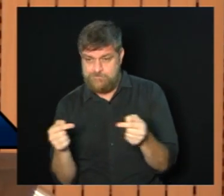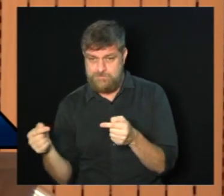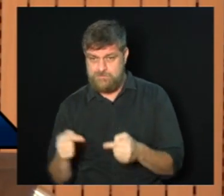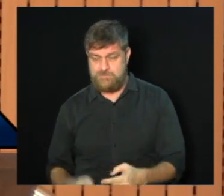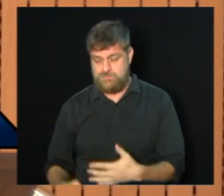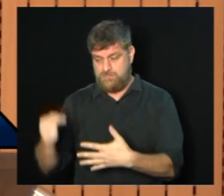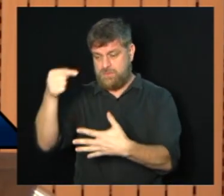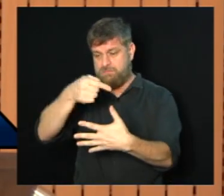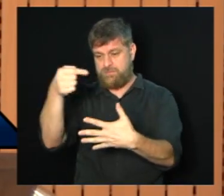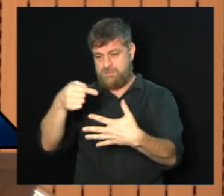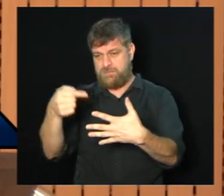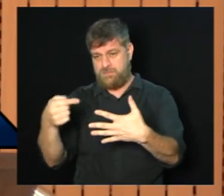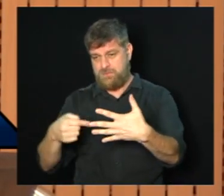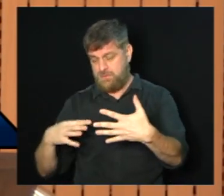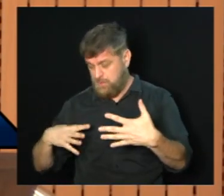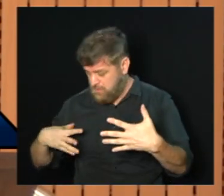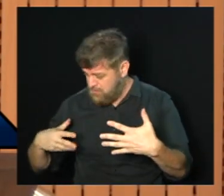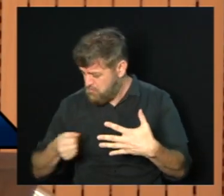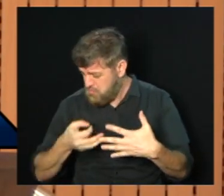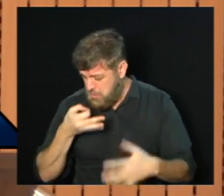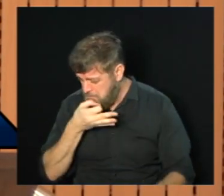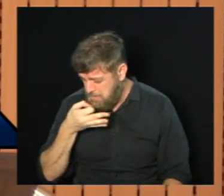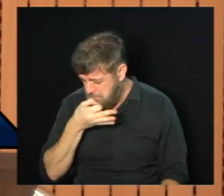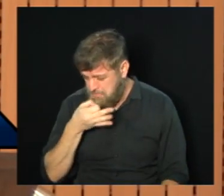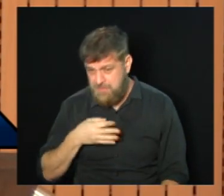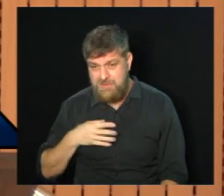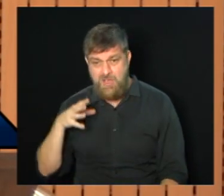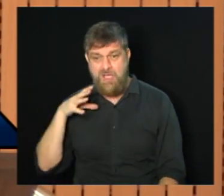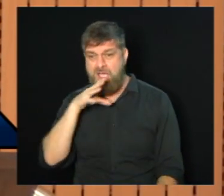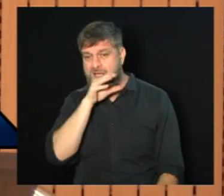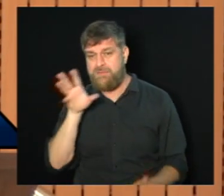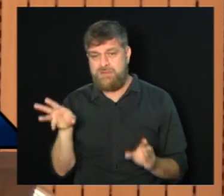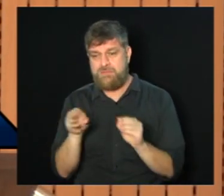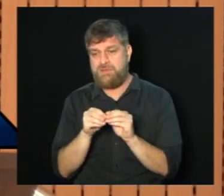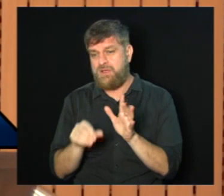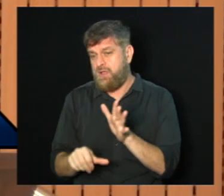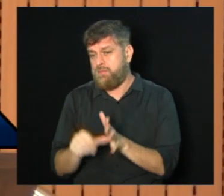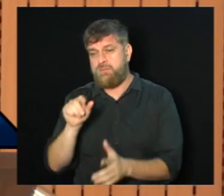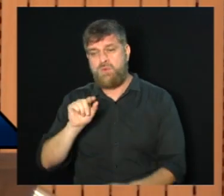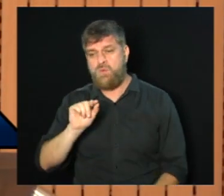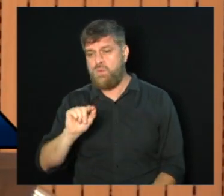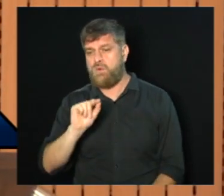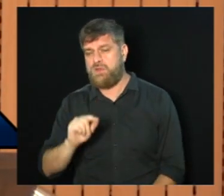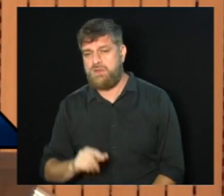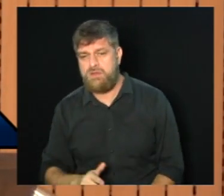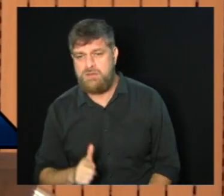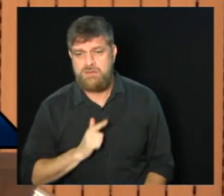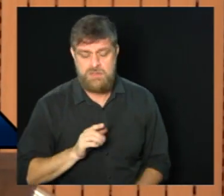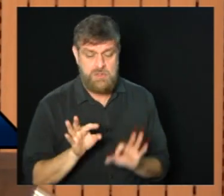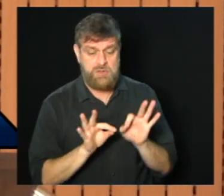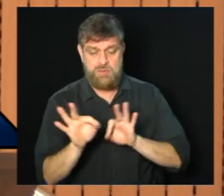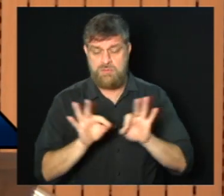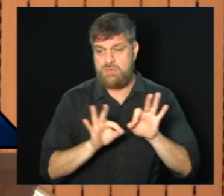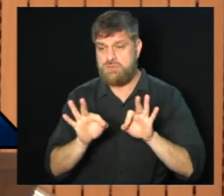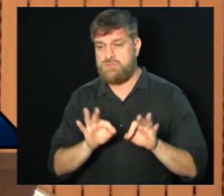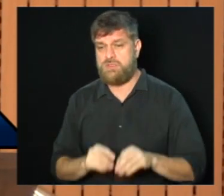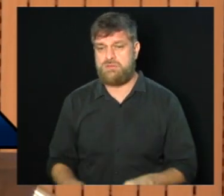questões que foram colocadas aqui. Então, eu vou ser muito rápida. E o primeiro ponto é exatamente esse, um projeto